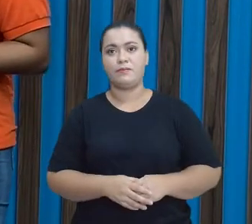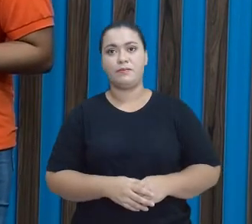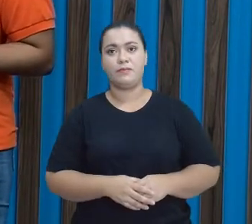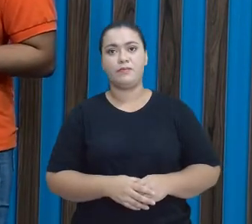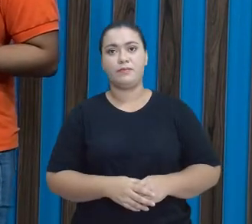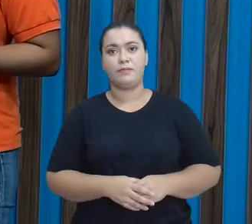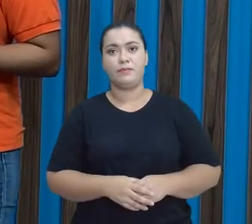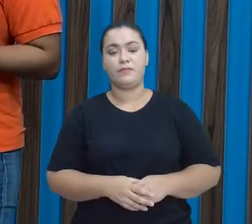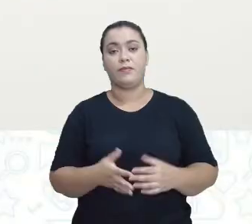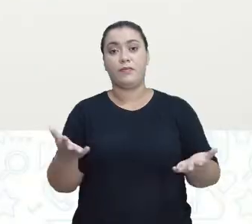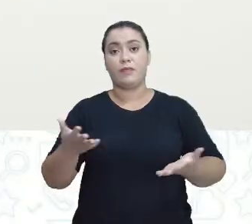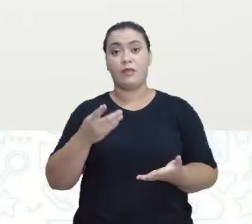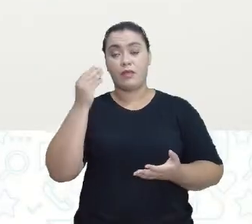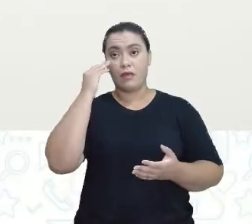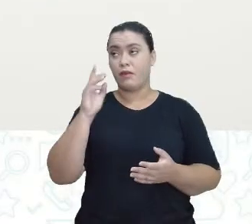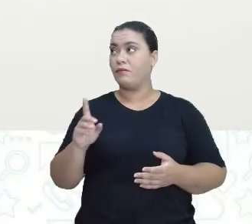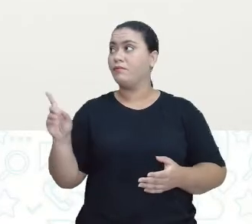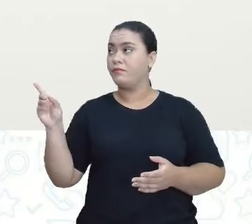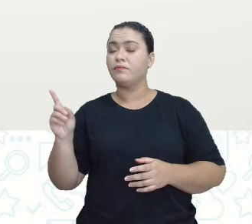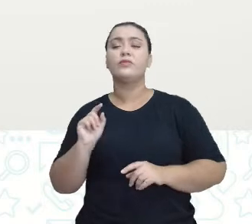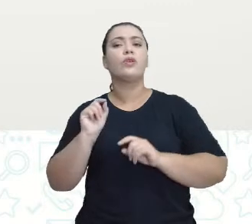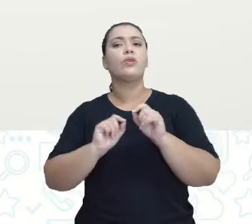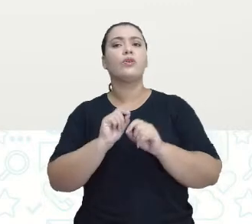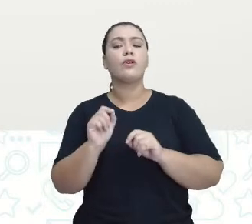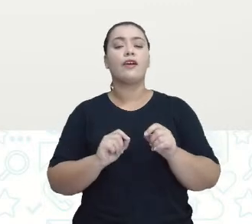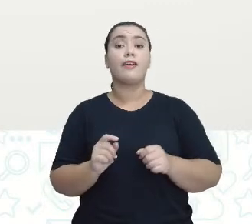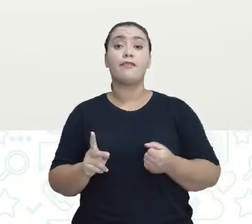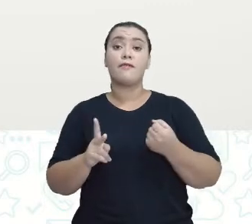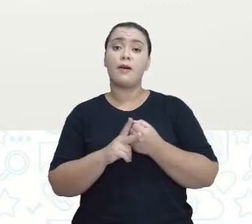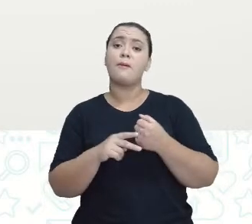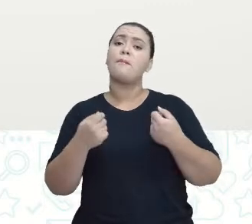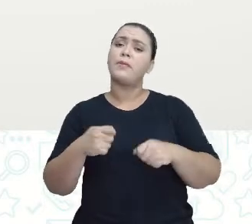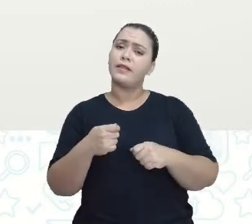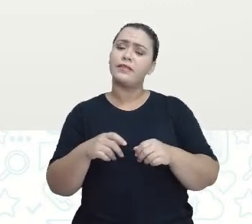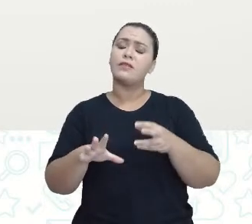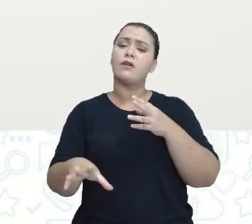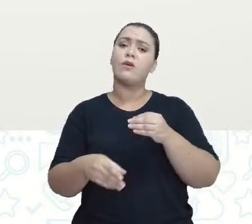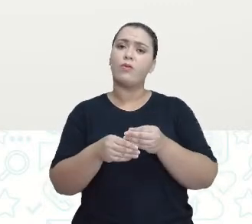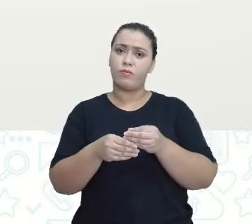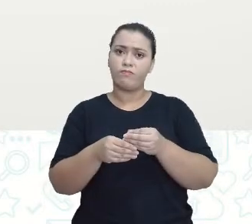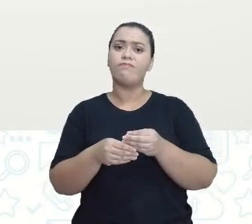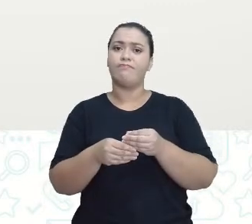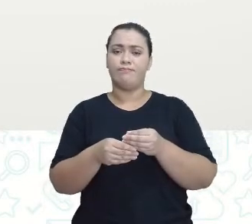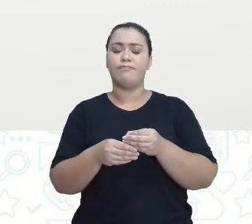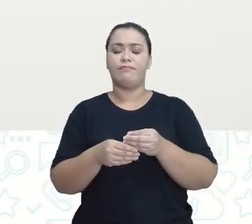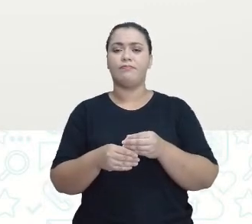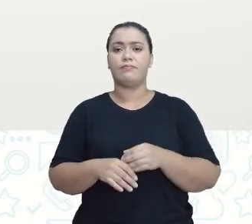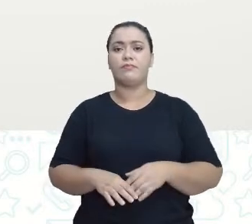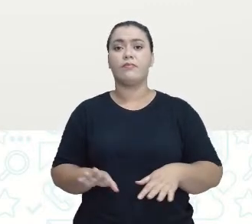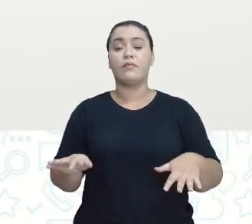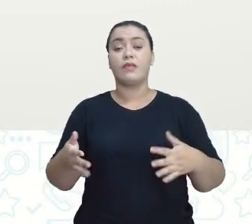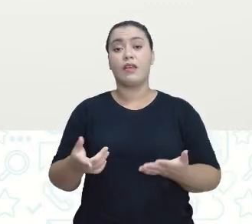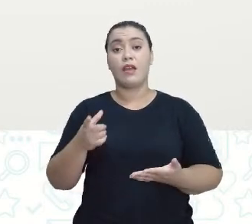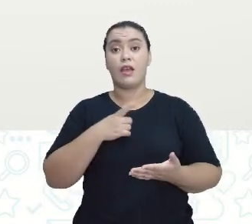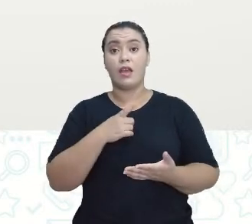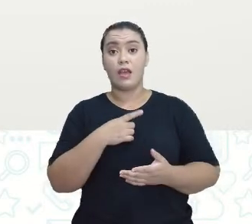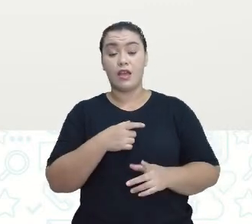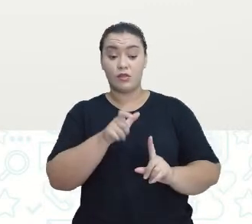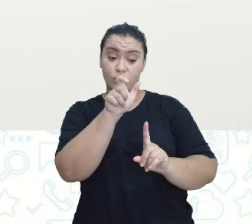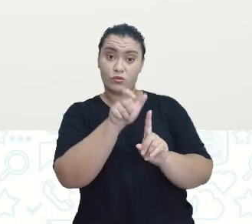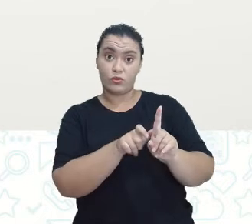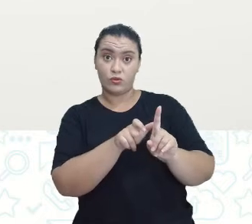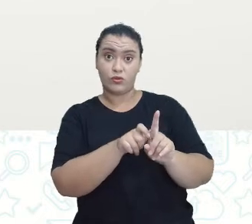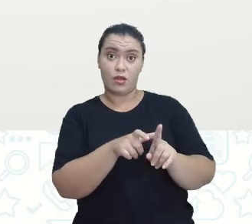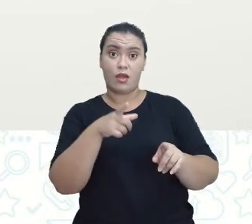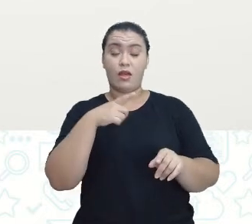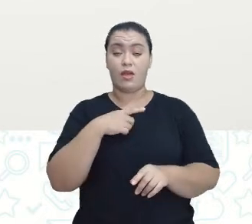gente tem, ó, por exemplo, aqui a gente nota o quê? Que o verbo ele precisa de um complemento, não é isso? Então, a gente vai ter o sujeito,